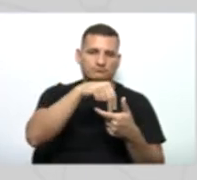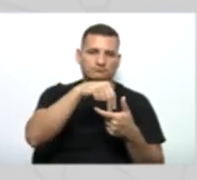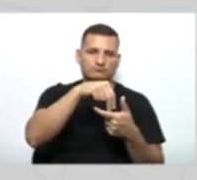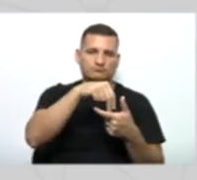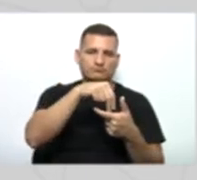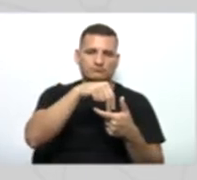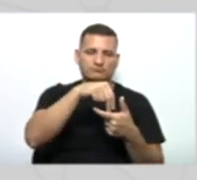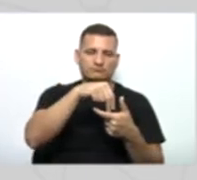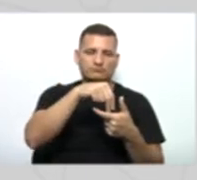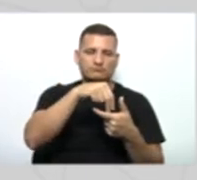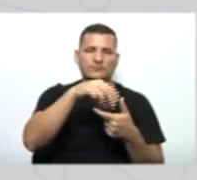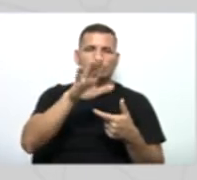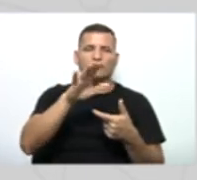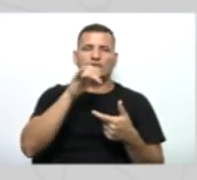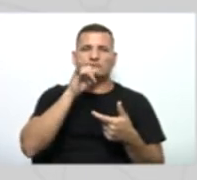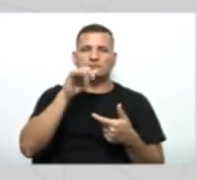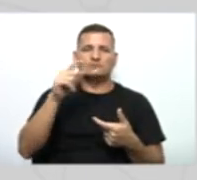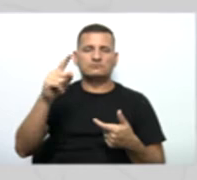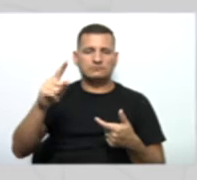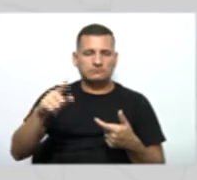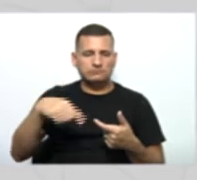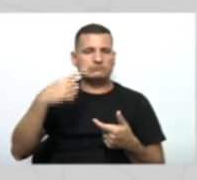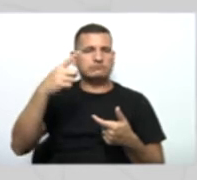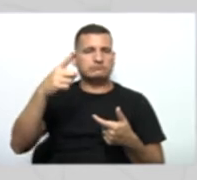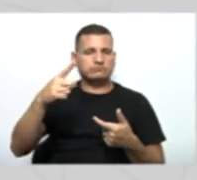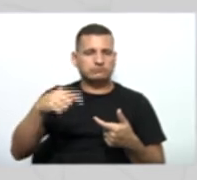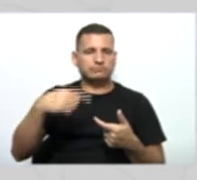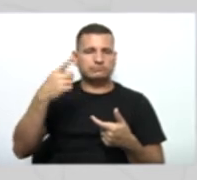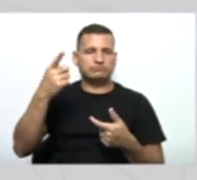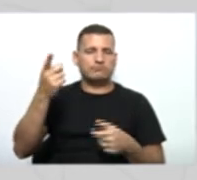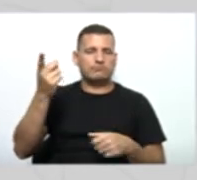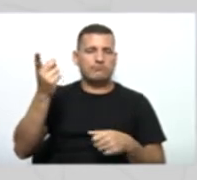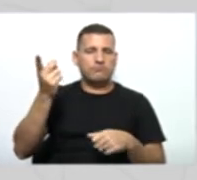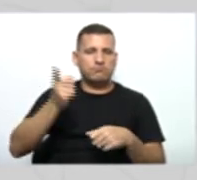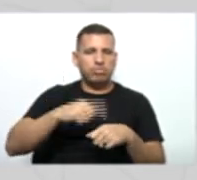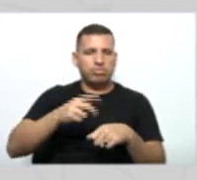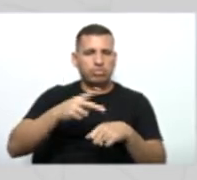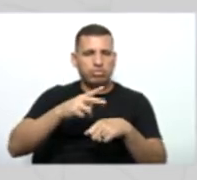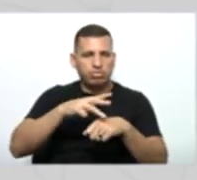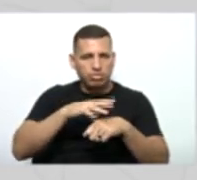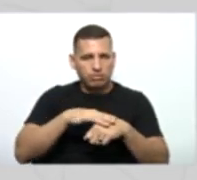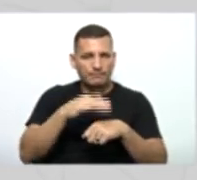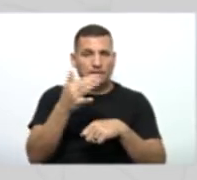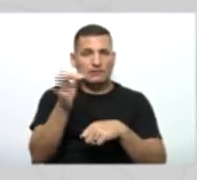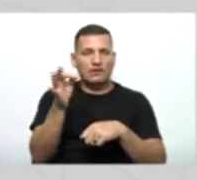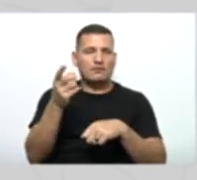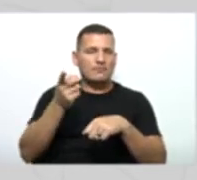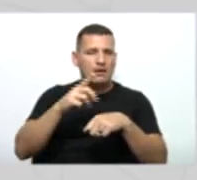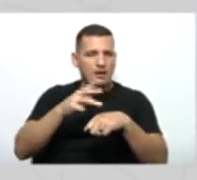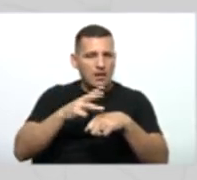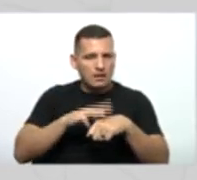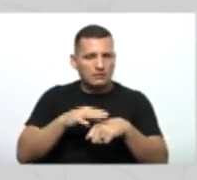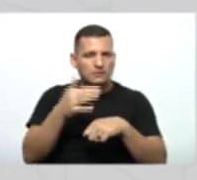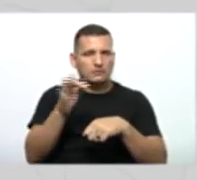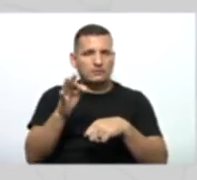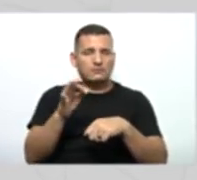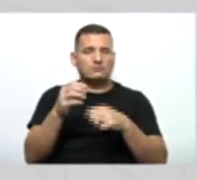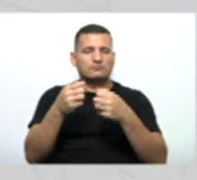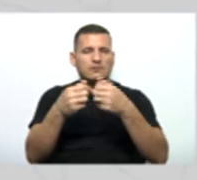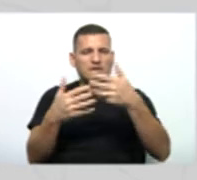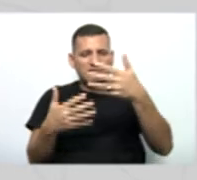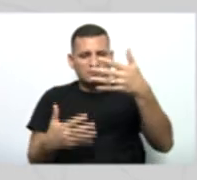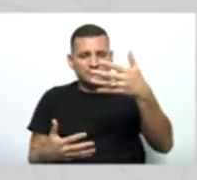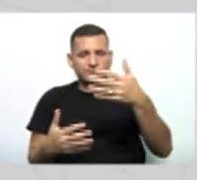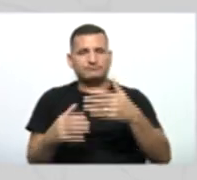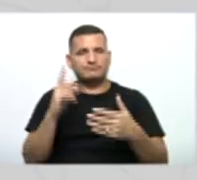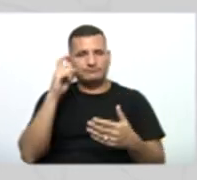10 vezes. Vai ficar repetitivo você copiar essas duas linhas e colar no seu código 10 vezes. Vai ficar repetitivo e vai ficar extenso.